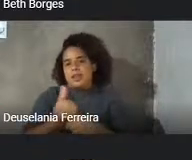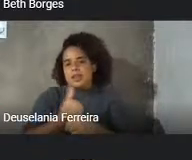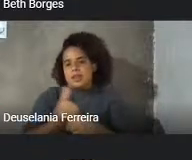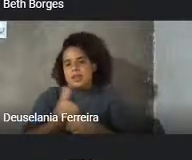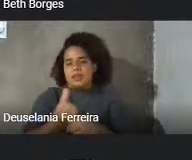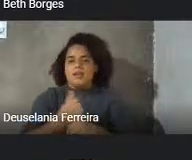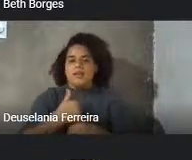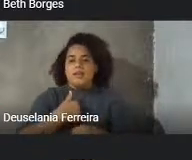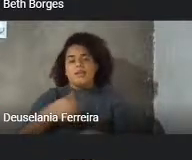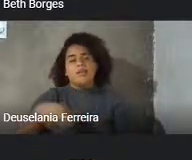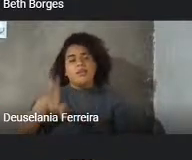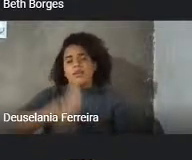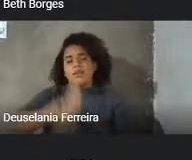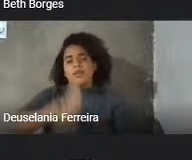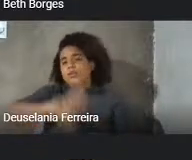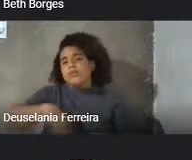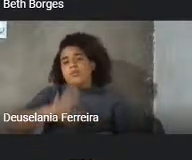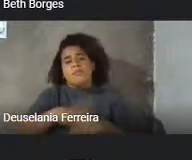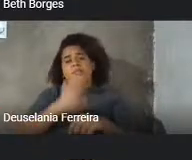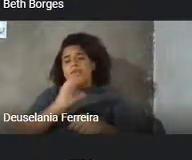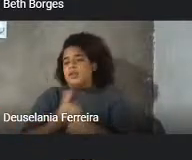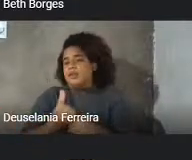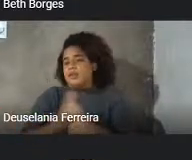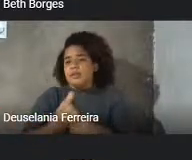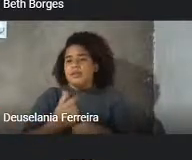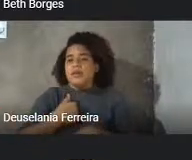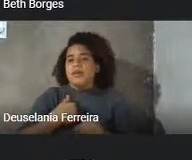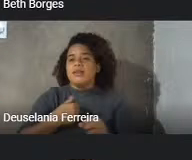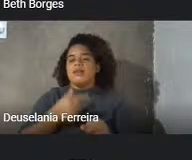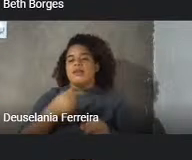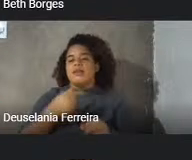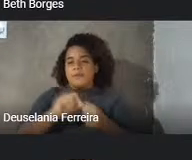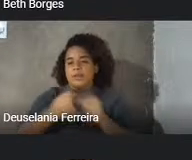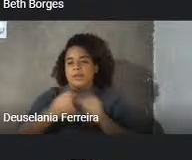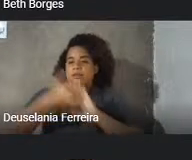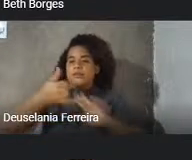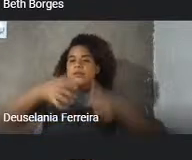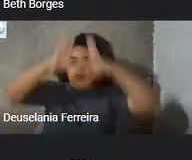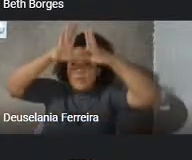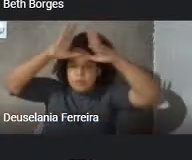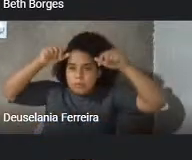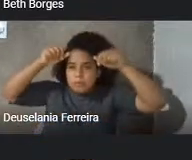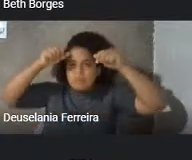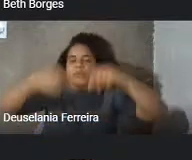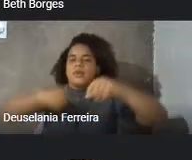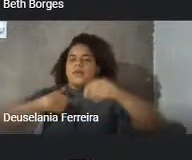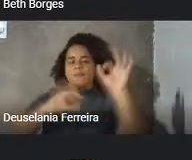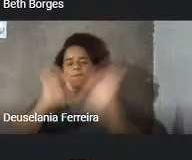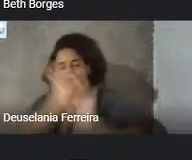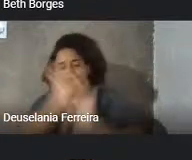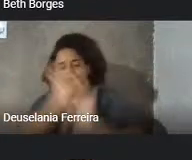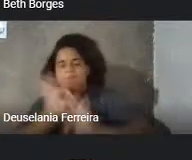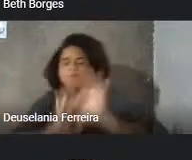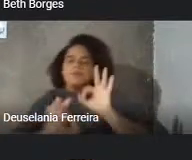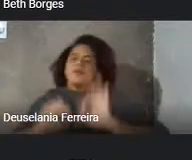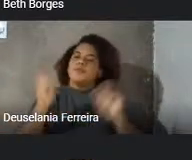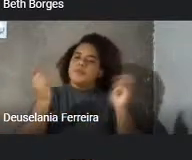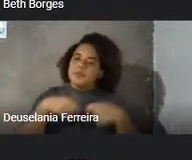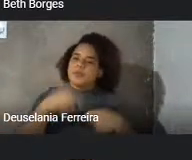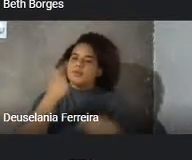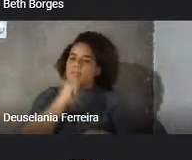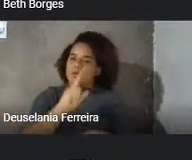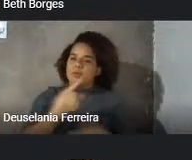utilizo e assim eu fui estruturando todas essas técnicas e vinculando as tecnologias para chegar nesse resultado,